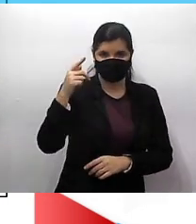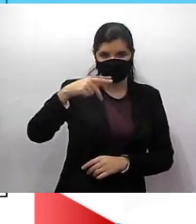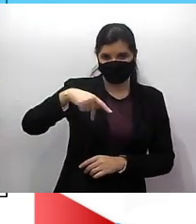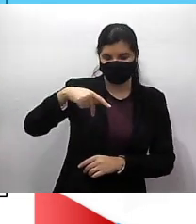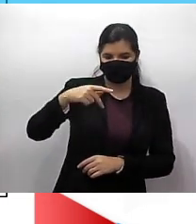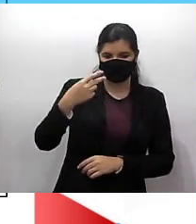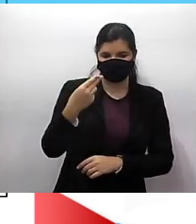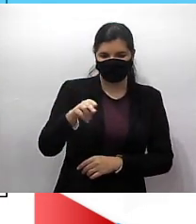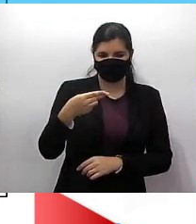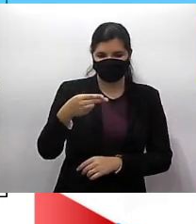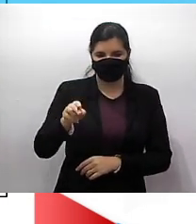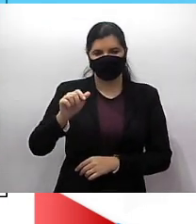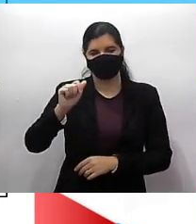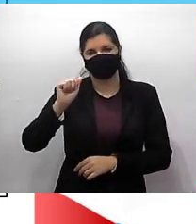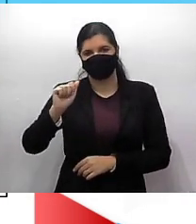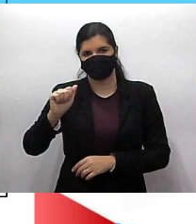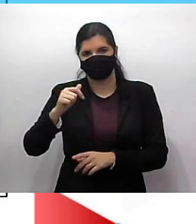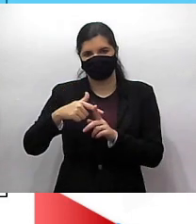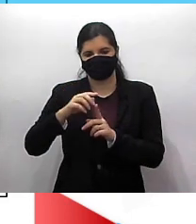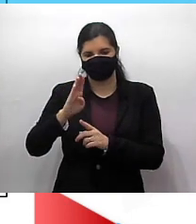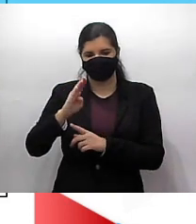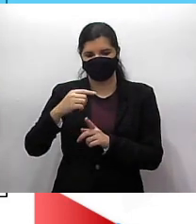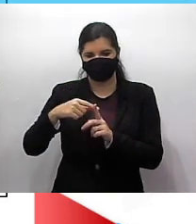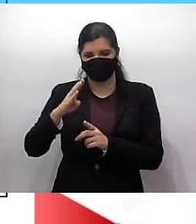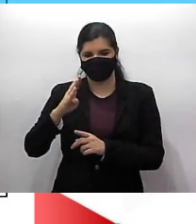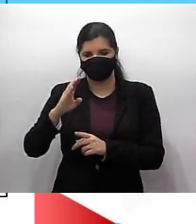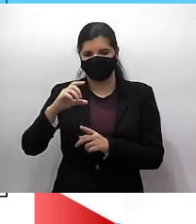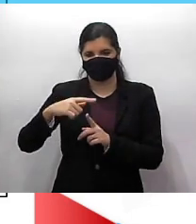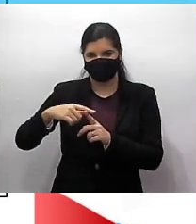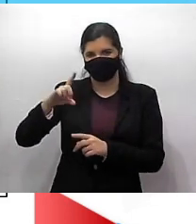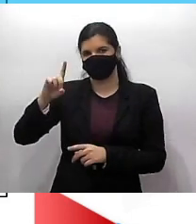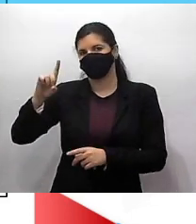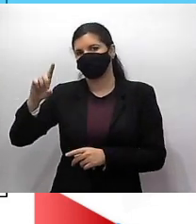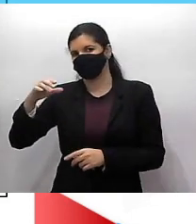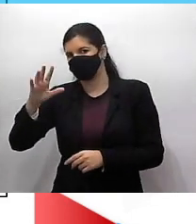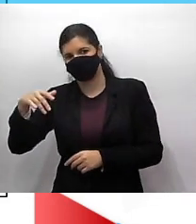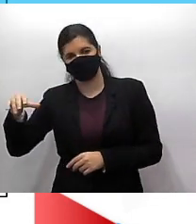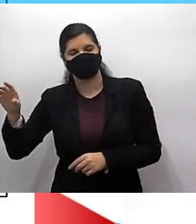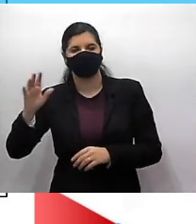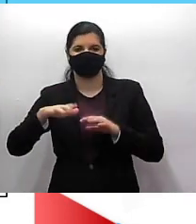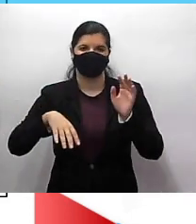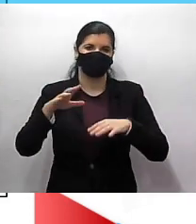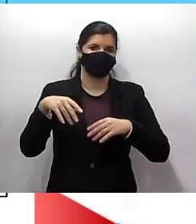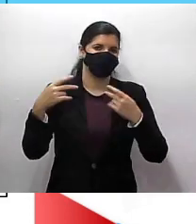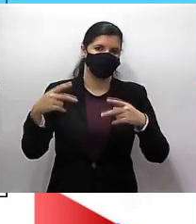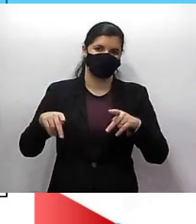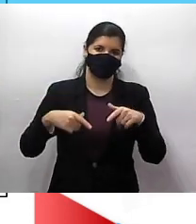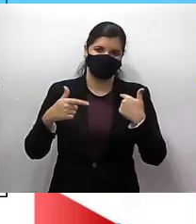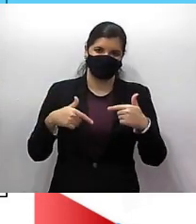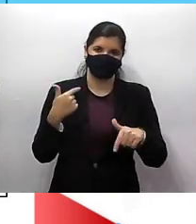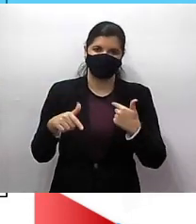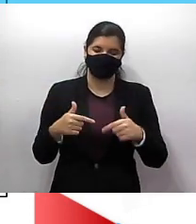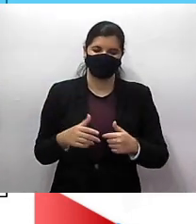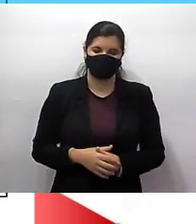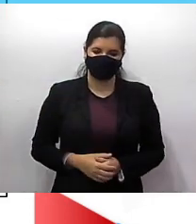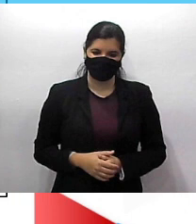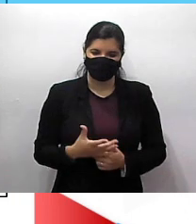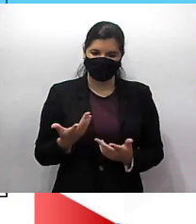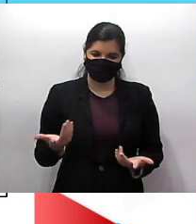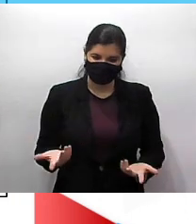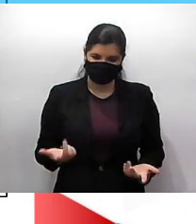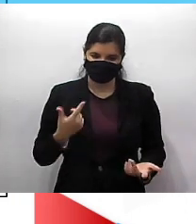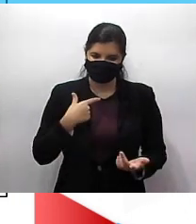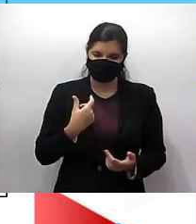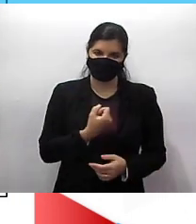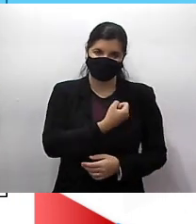ó, 2P é igual a A mais B mais C mais D, dependendo do polígono que a gente está trabalhando, tá bom? Quanto maior